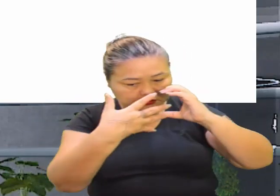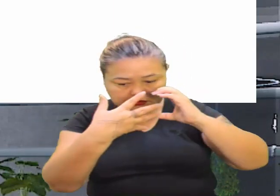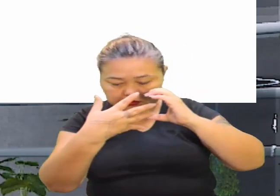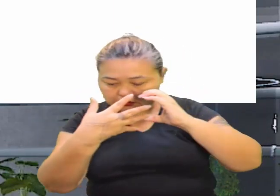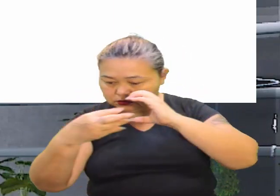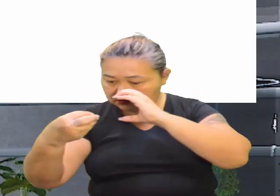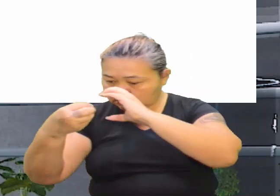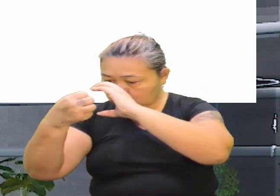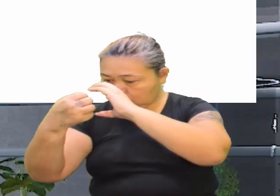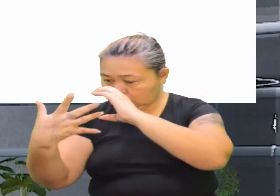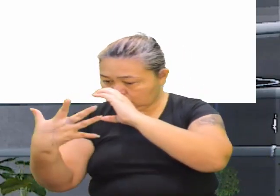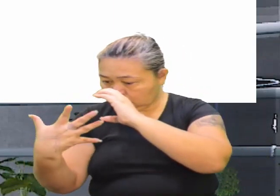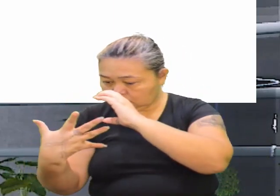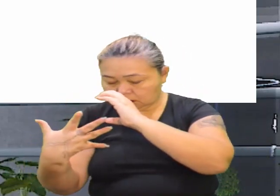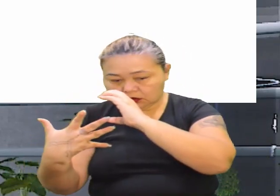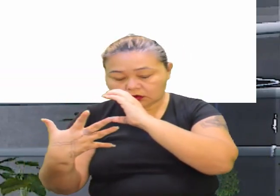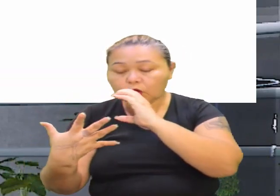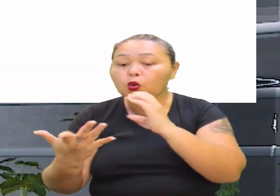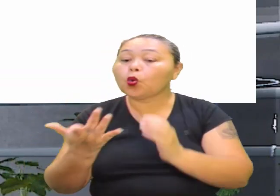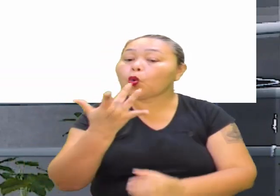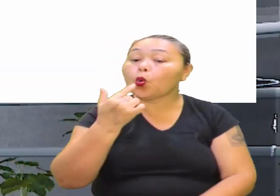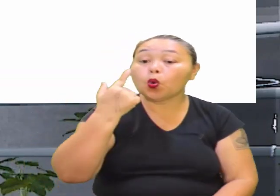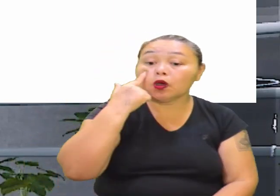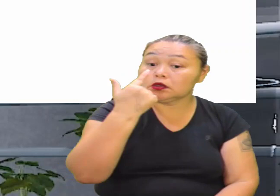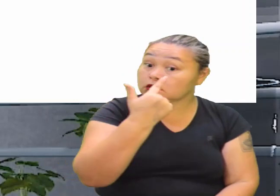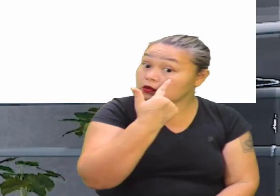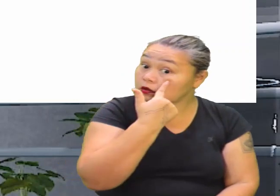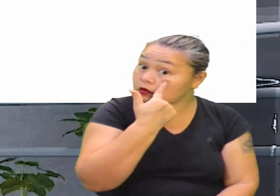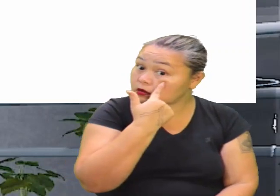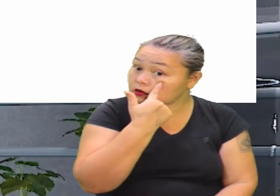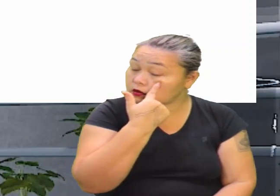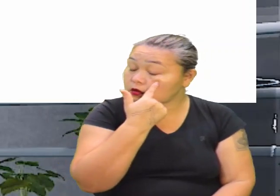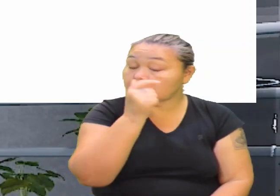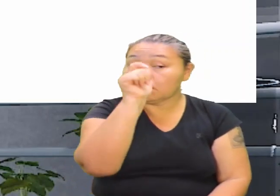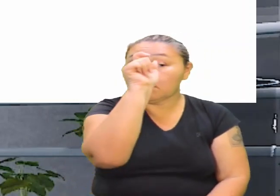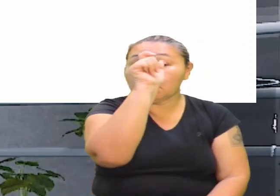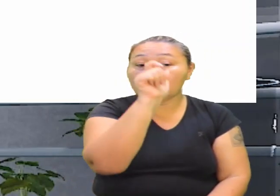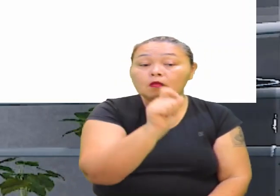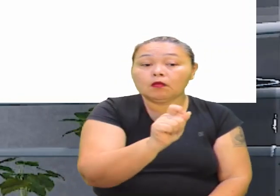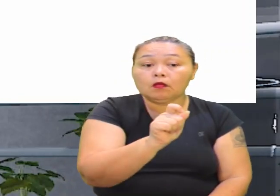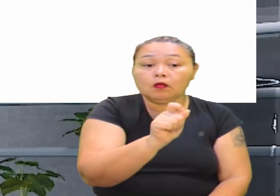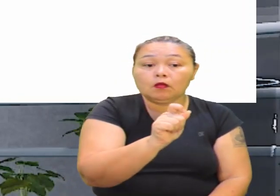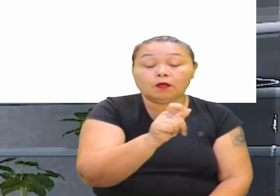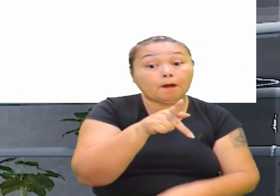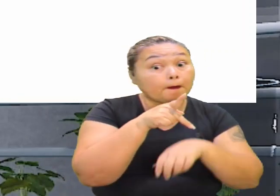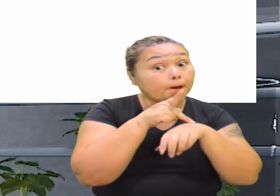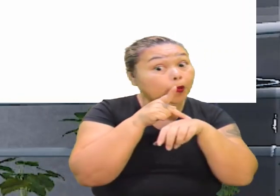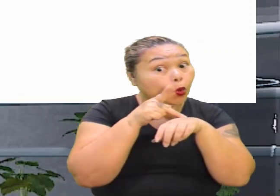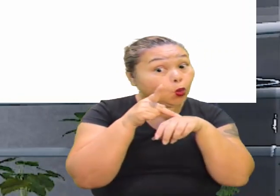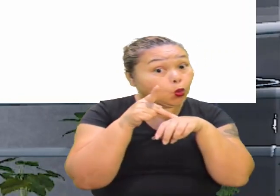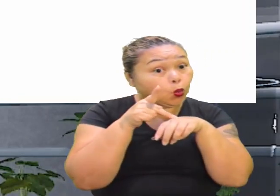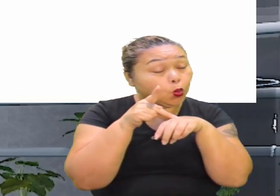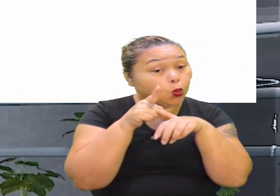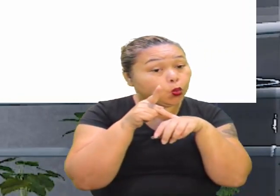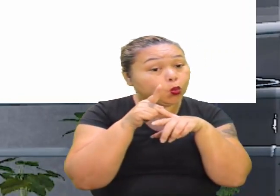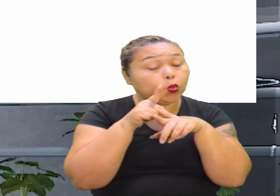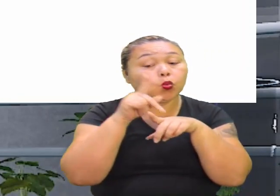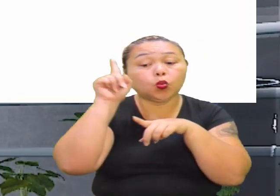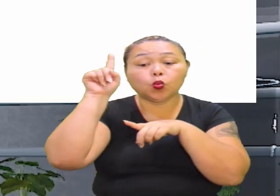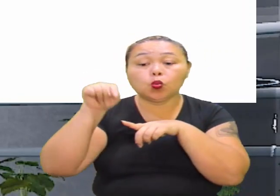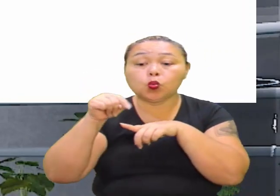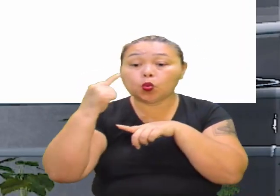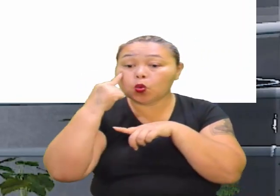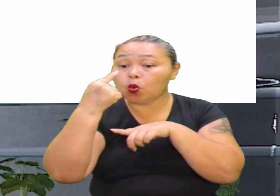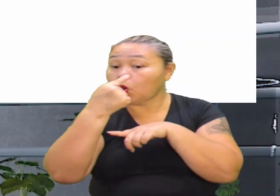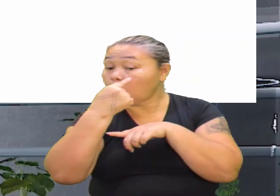características, vamos lá, cor de olhos, e uma pessoa tem olhos puro, e uma pessoa tem olhos claros